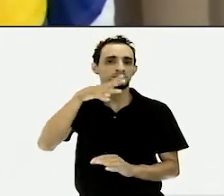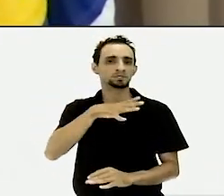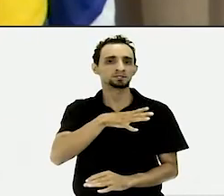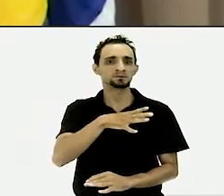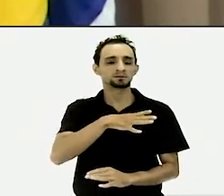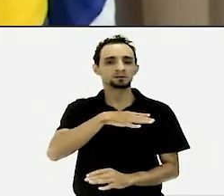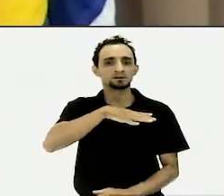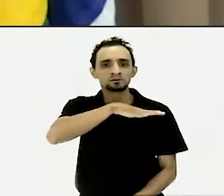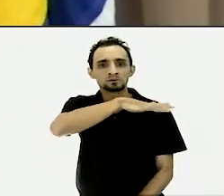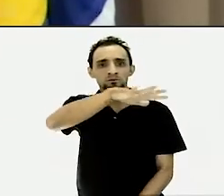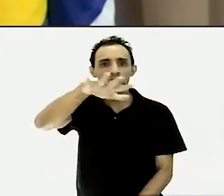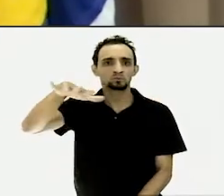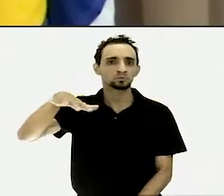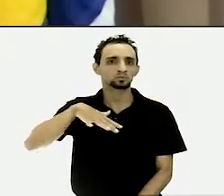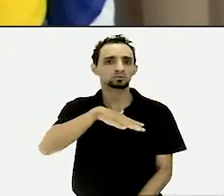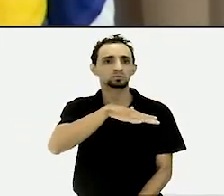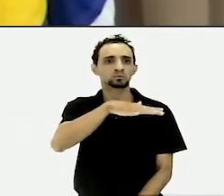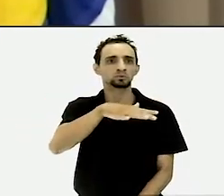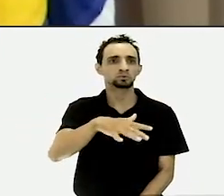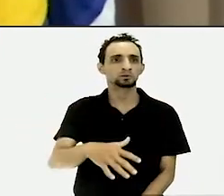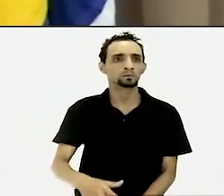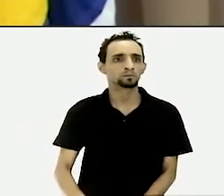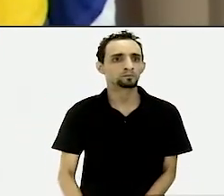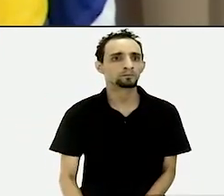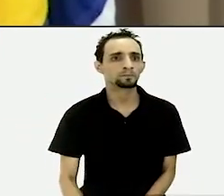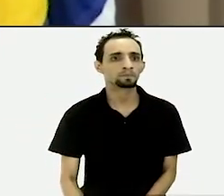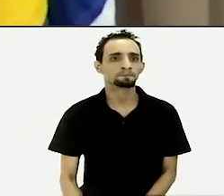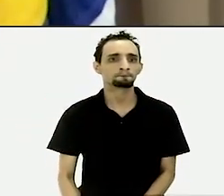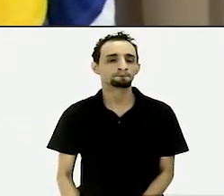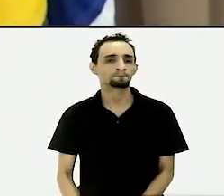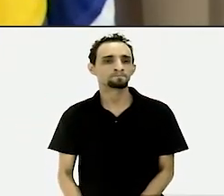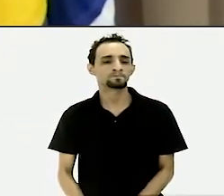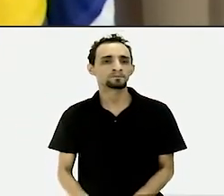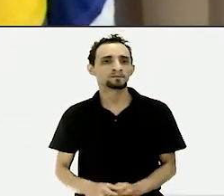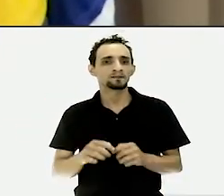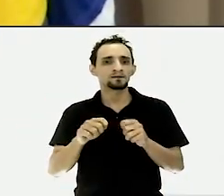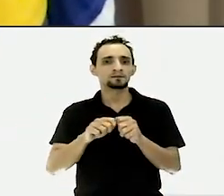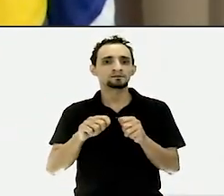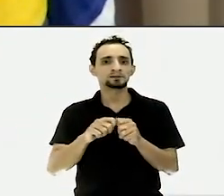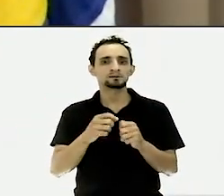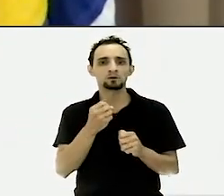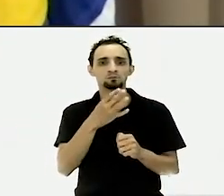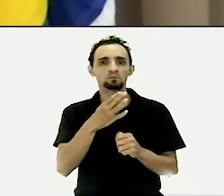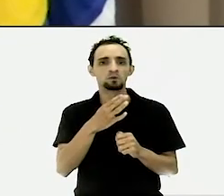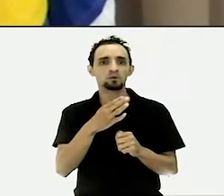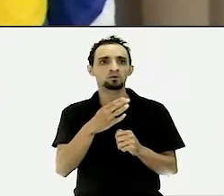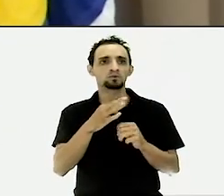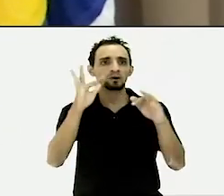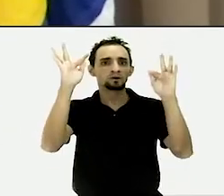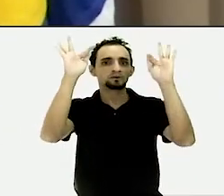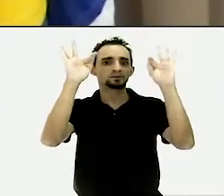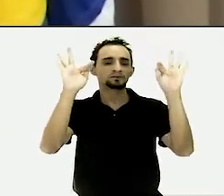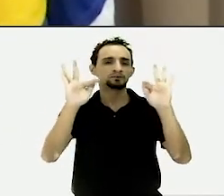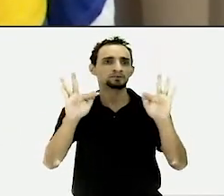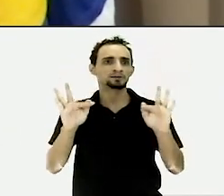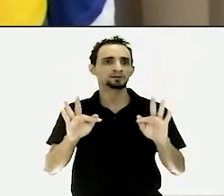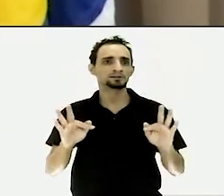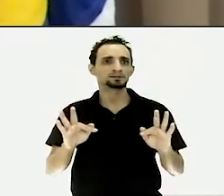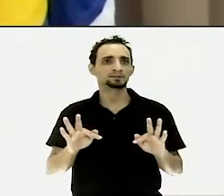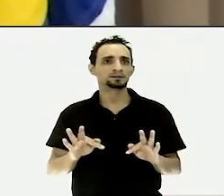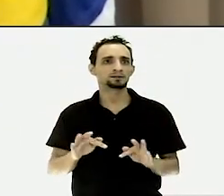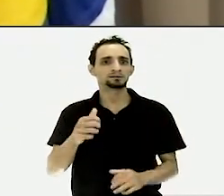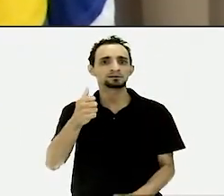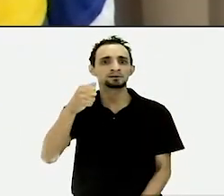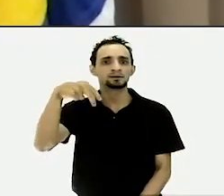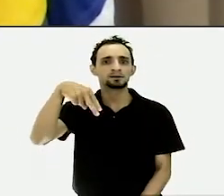que ele vive, escutando, né, com qualidade. Por isso que a gente desenvolve ações, né, em parceria. Eu queria dizer também